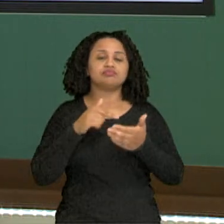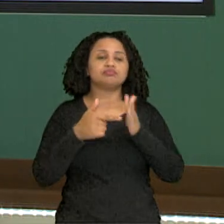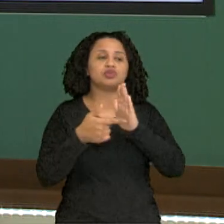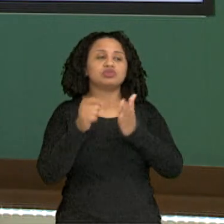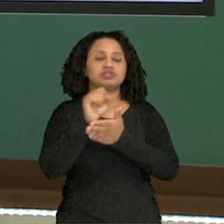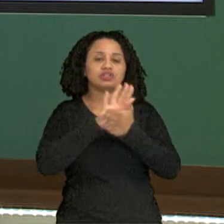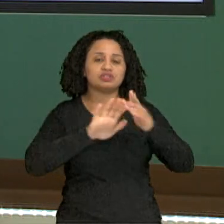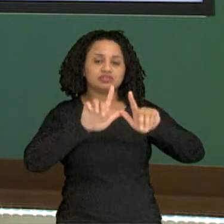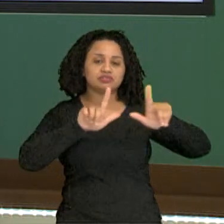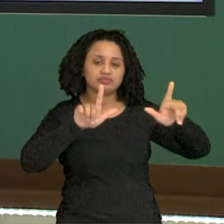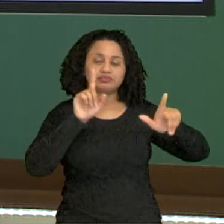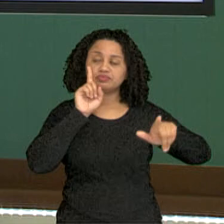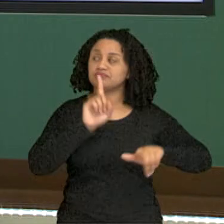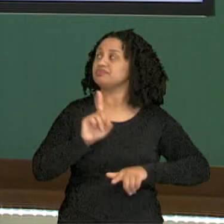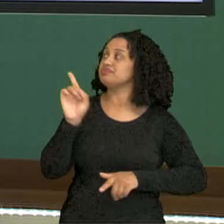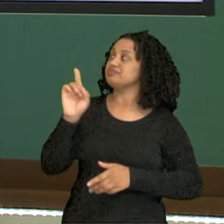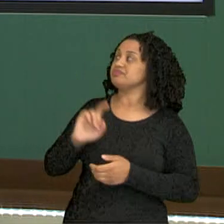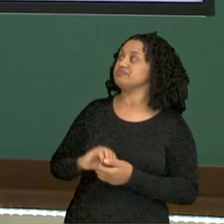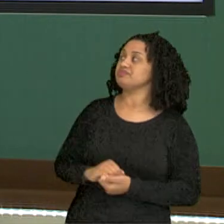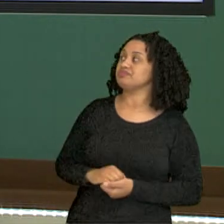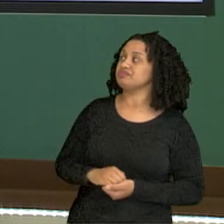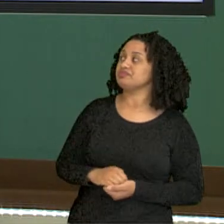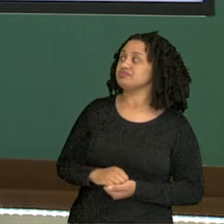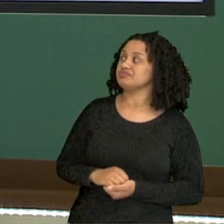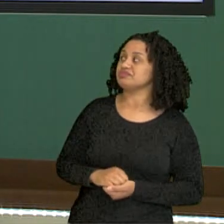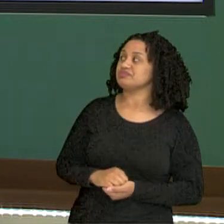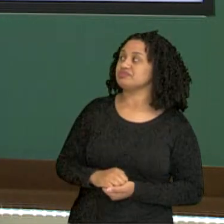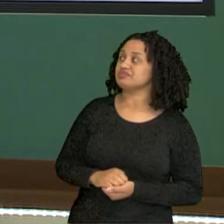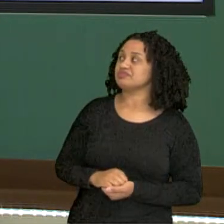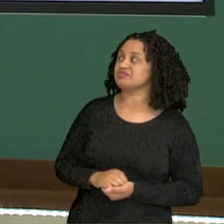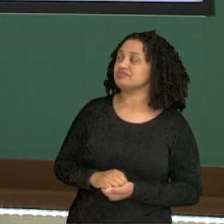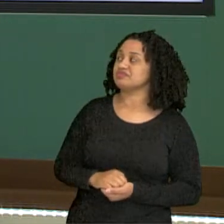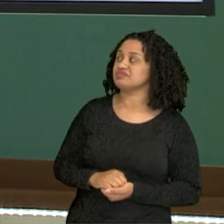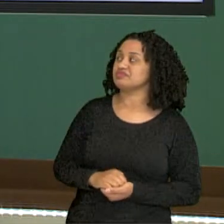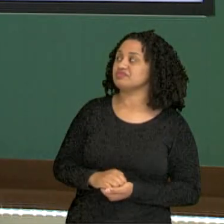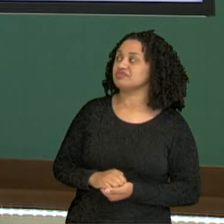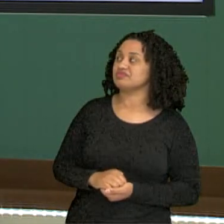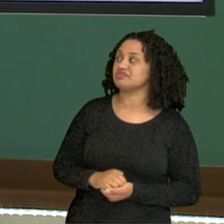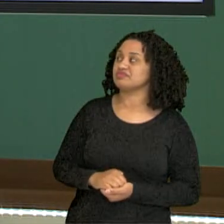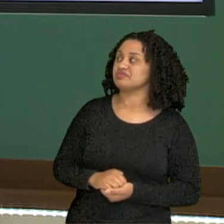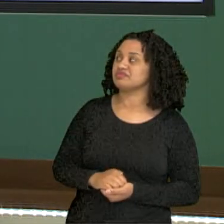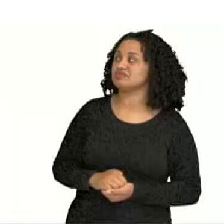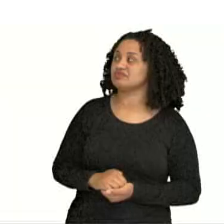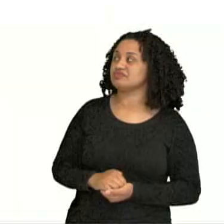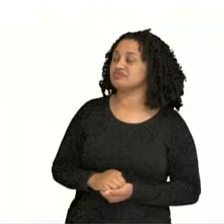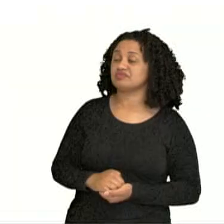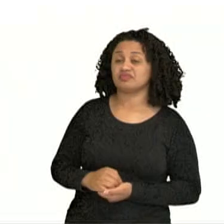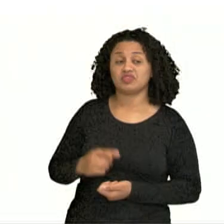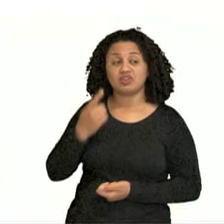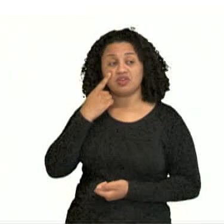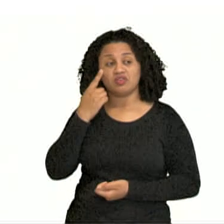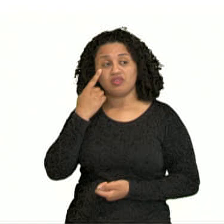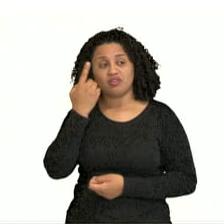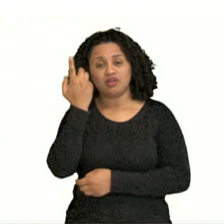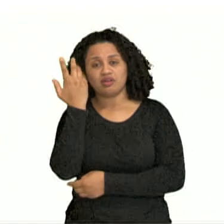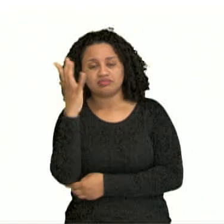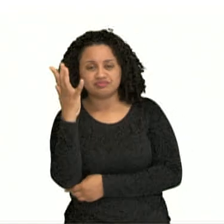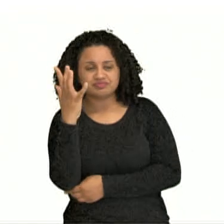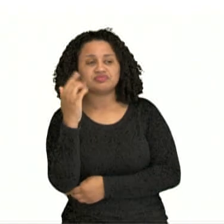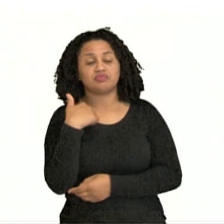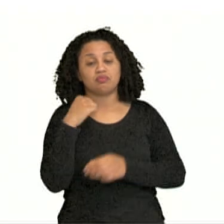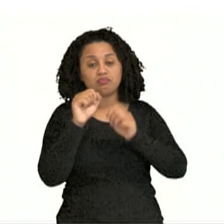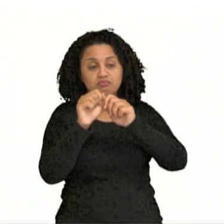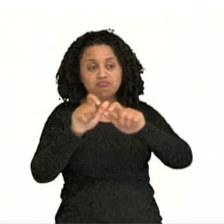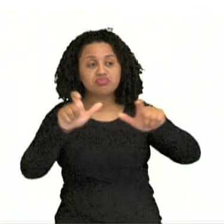ilustração de uma planta e dando, né, um close, um zoom numa célula